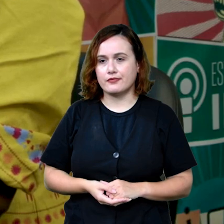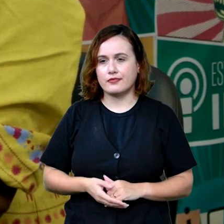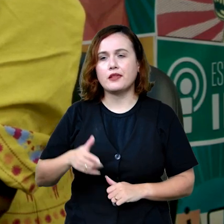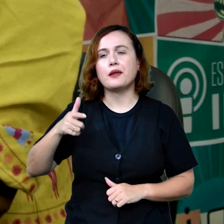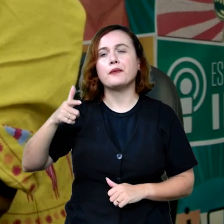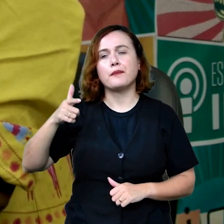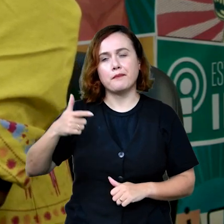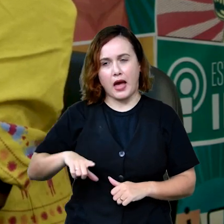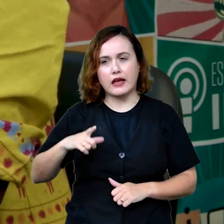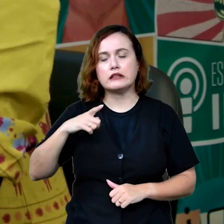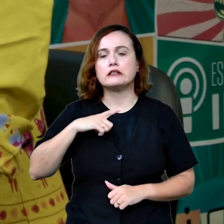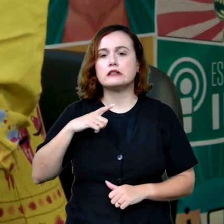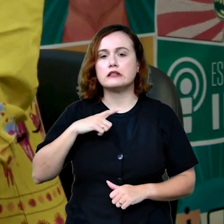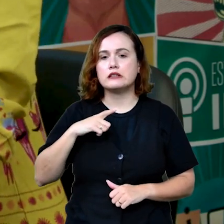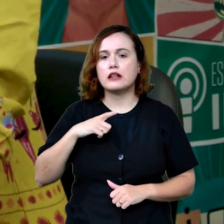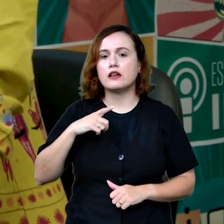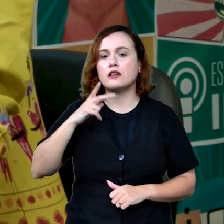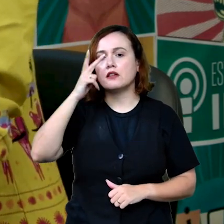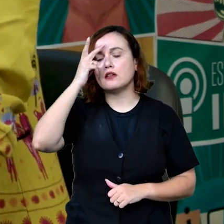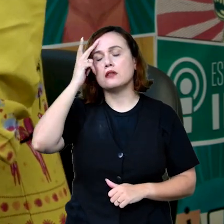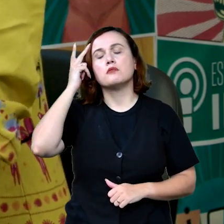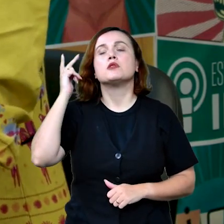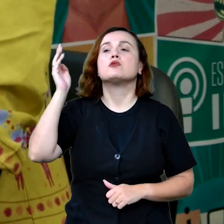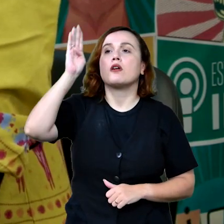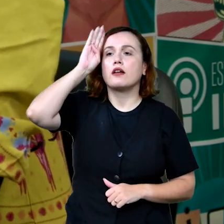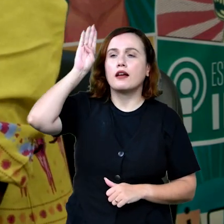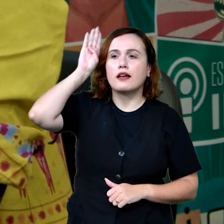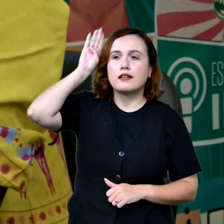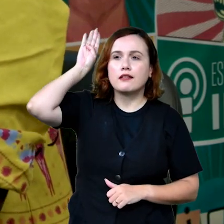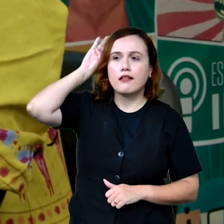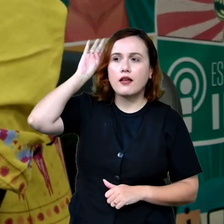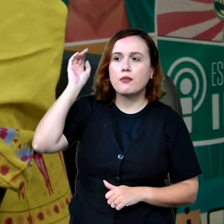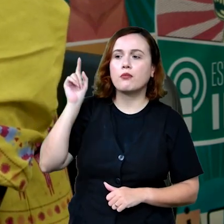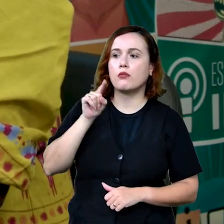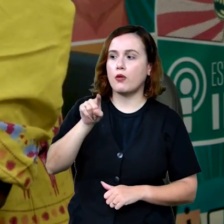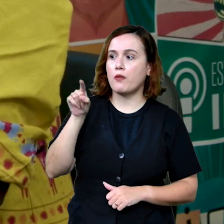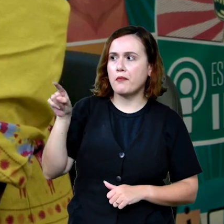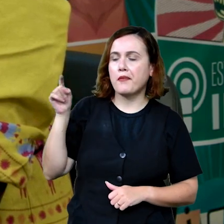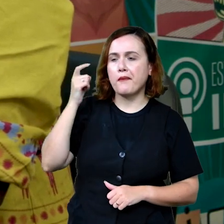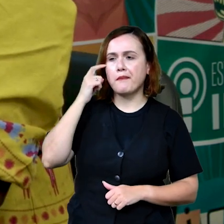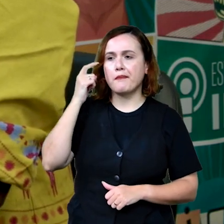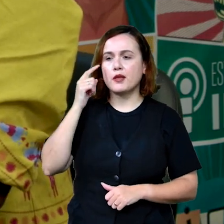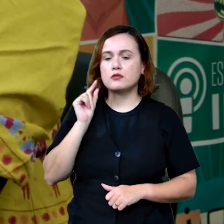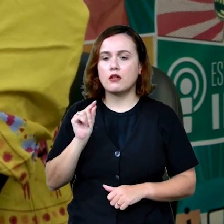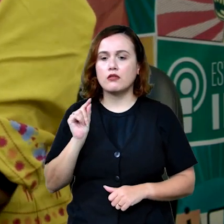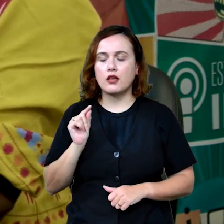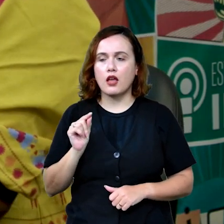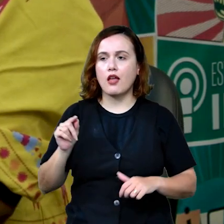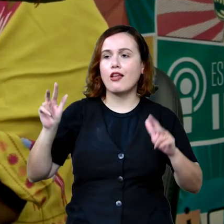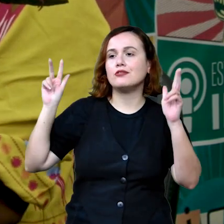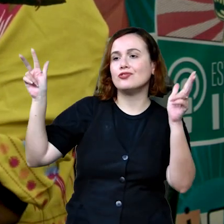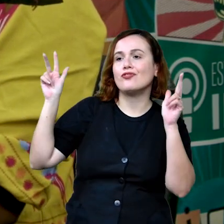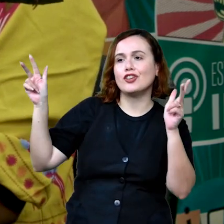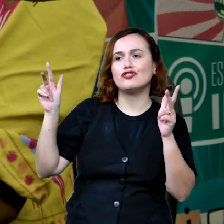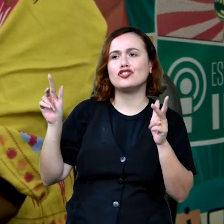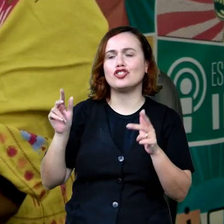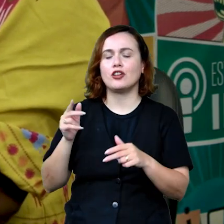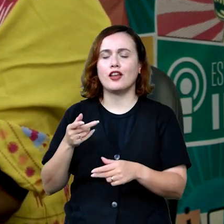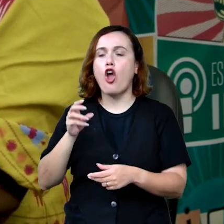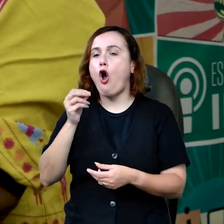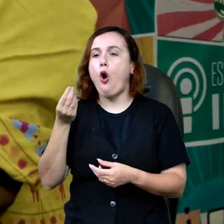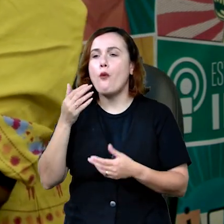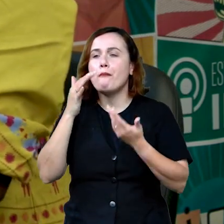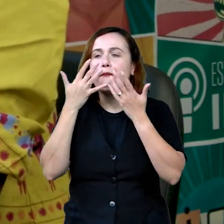como é que eu posso falar? Um lugar comum de que pessoas que estão nesses ambientes acadêmicos, mestrado e doutorado, não podem se divertir, não podem